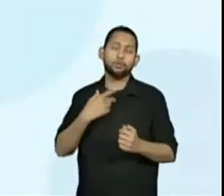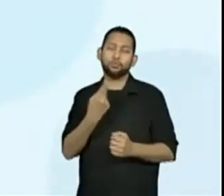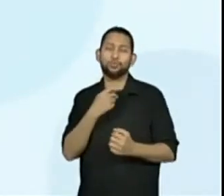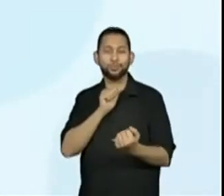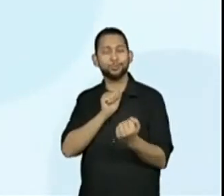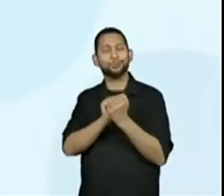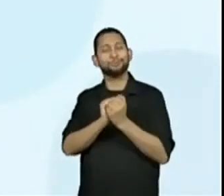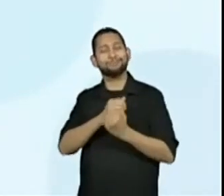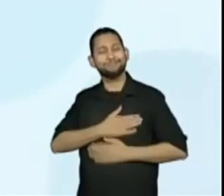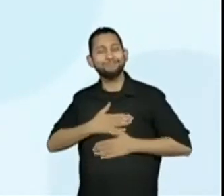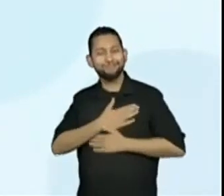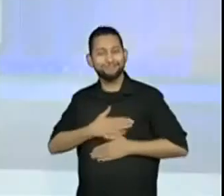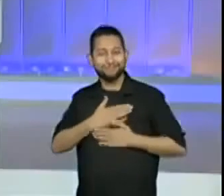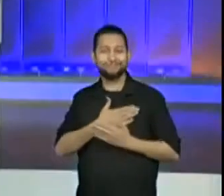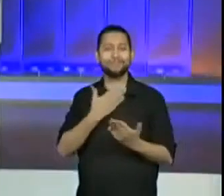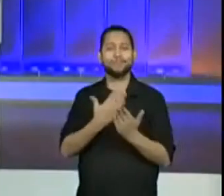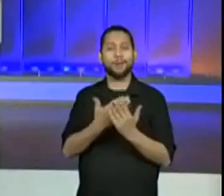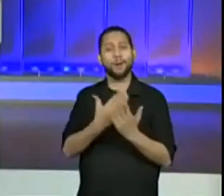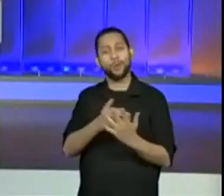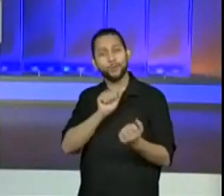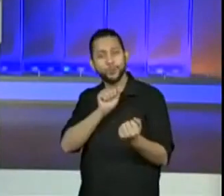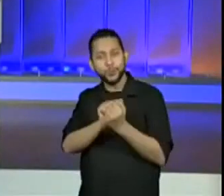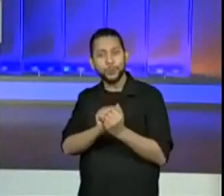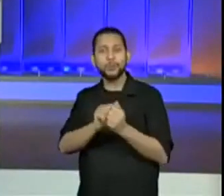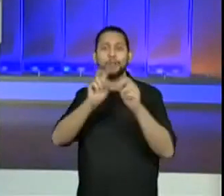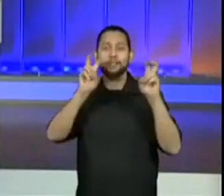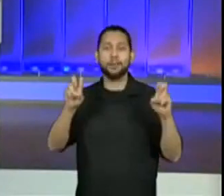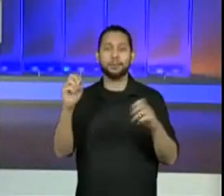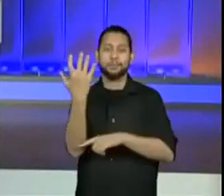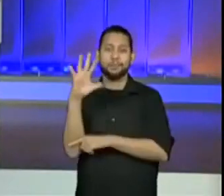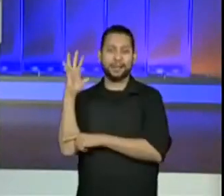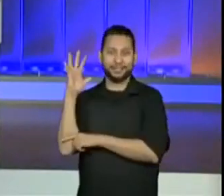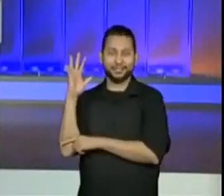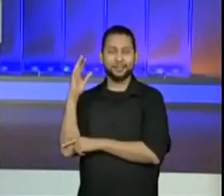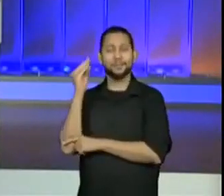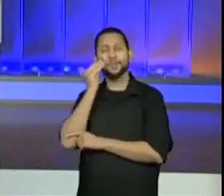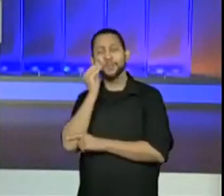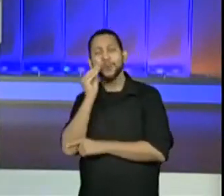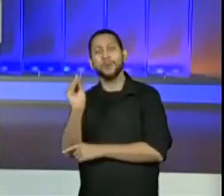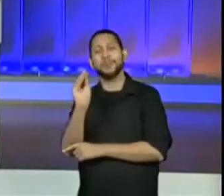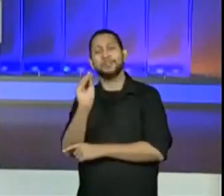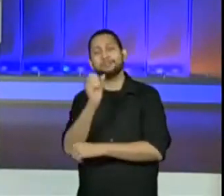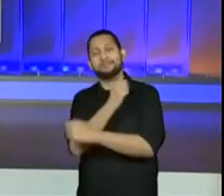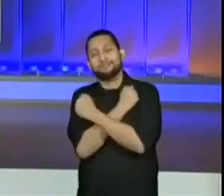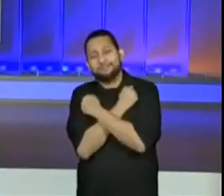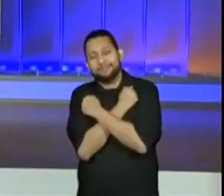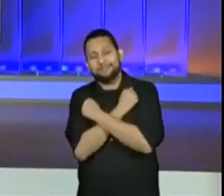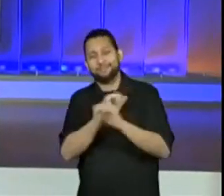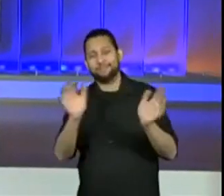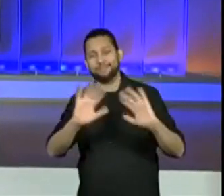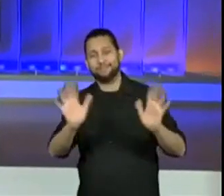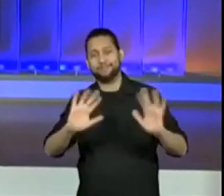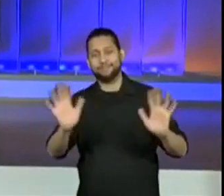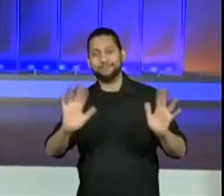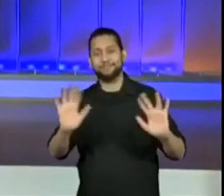nesses momentos de aula falando sobre matas ciliares. Um grande abraço. Tchau.